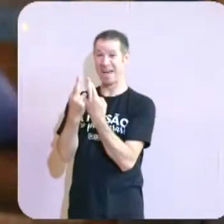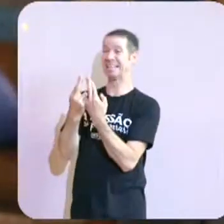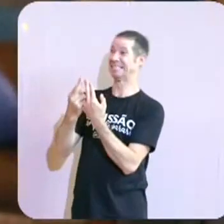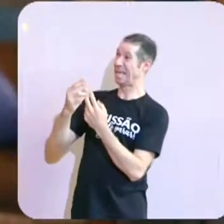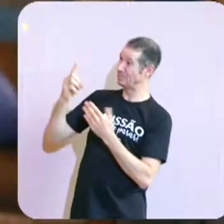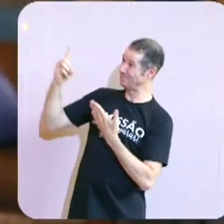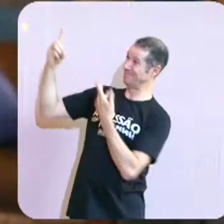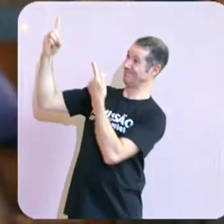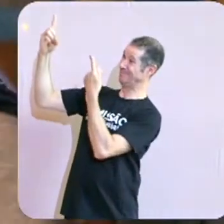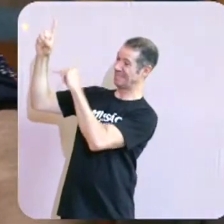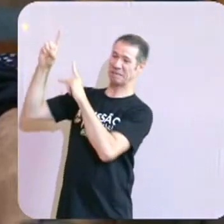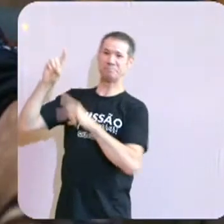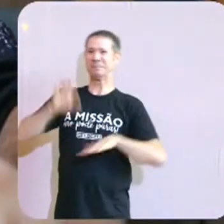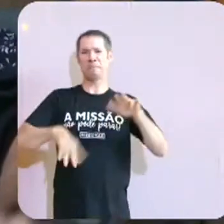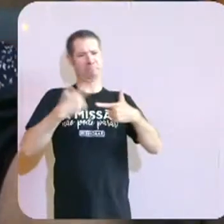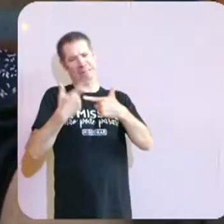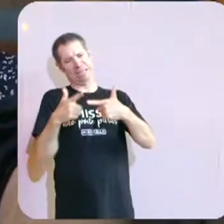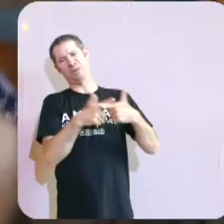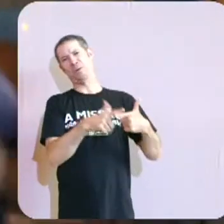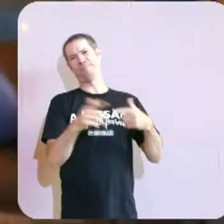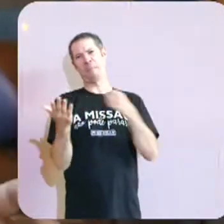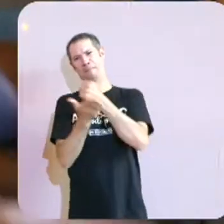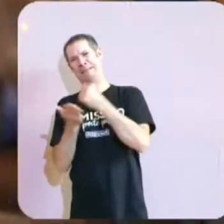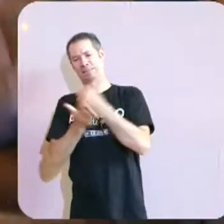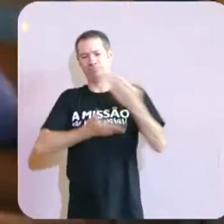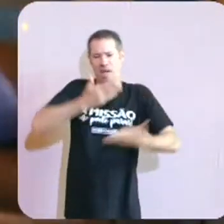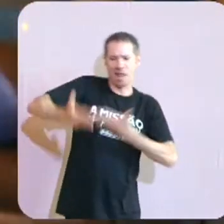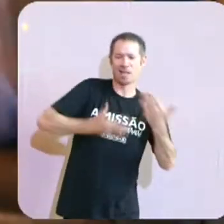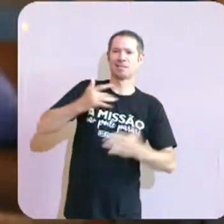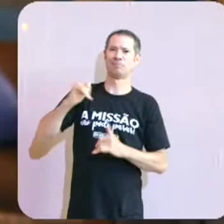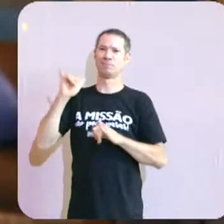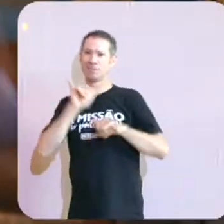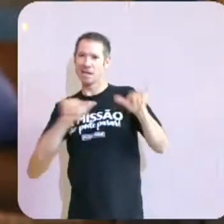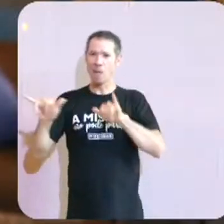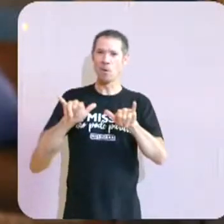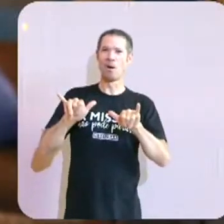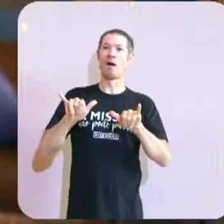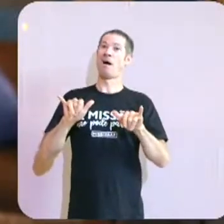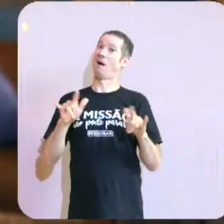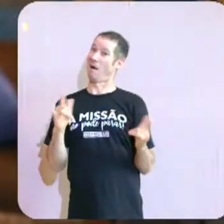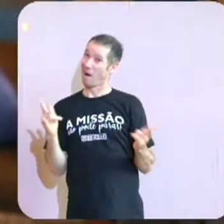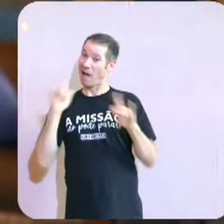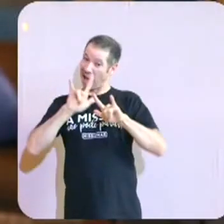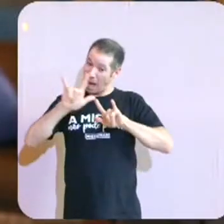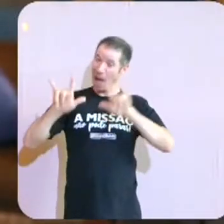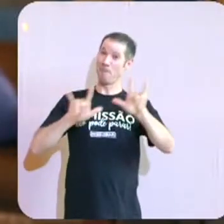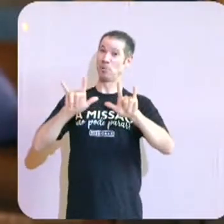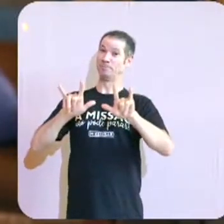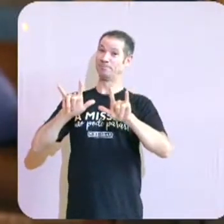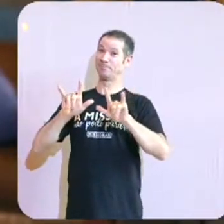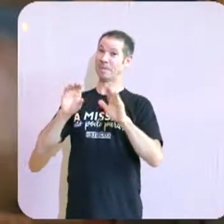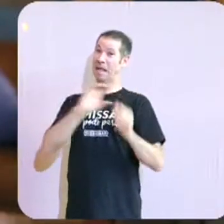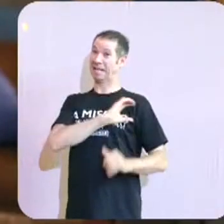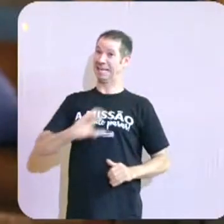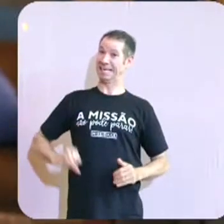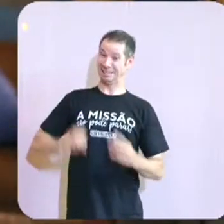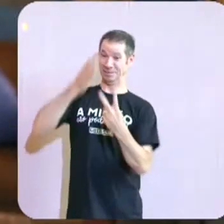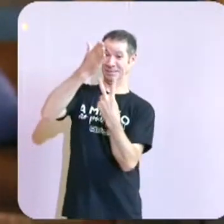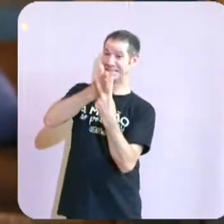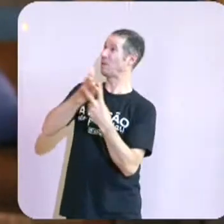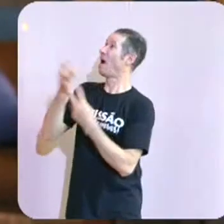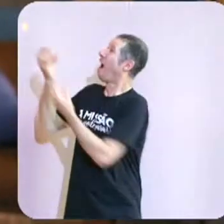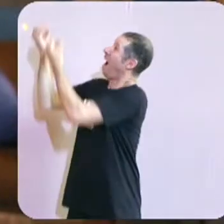não depende das circunstâncias, porque se baseia numa relação de amor que tem Cristo no centro. Esse Cristo que deu a vida por mim e